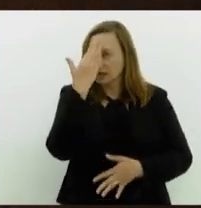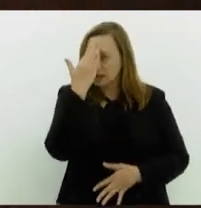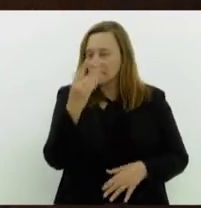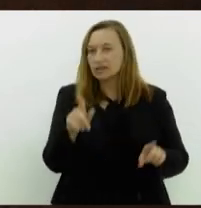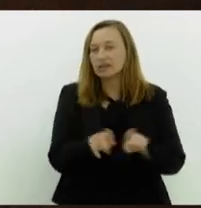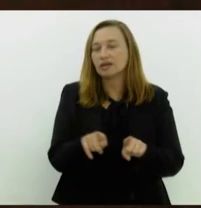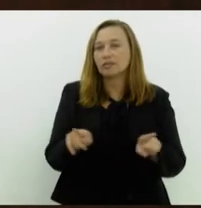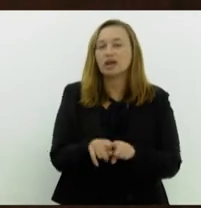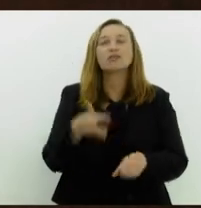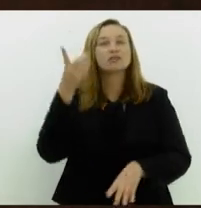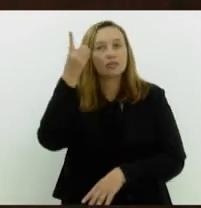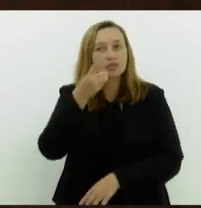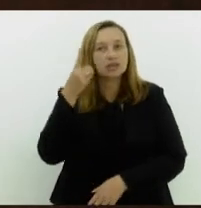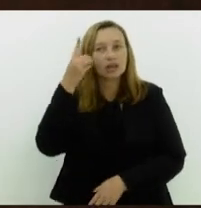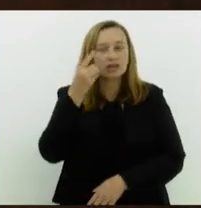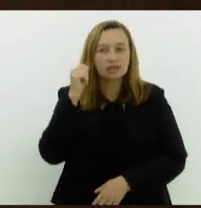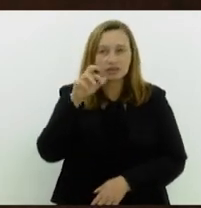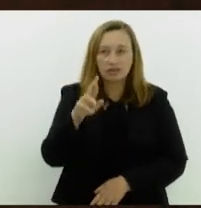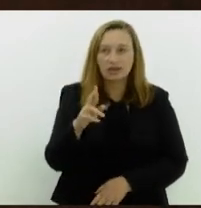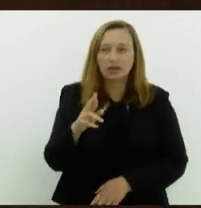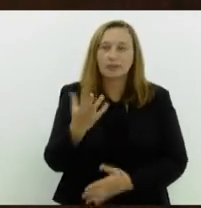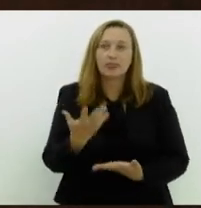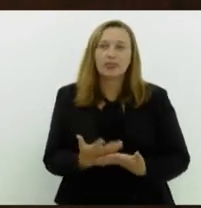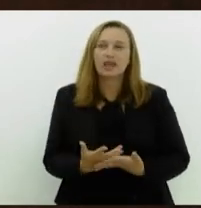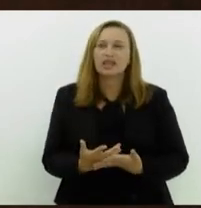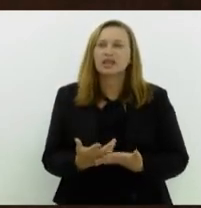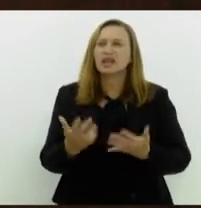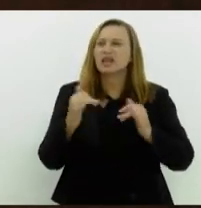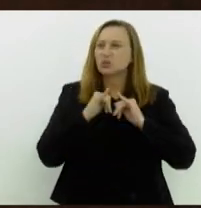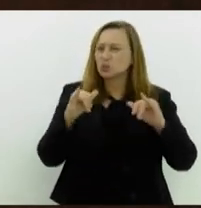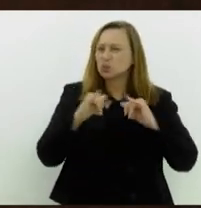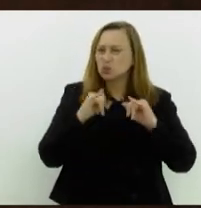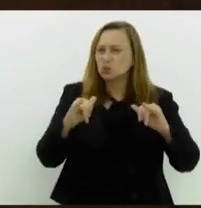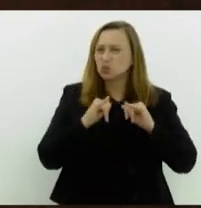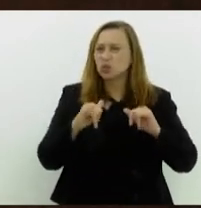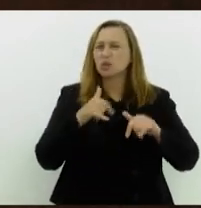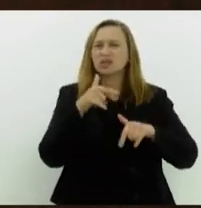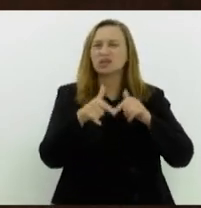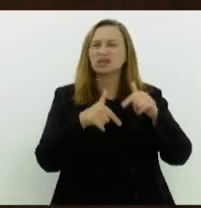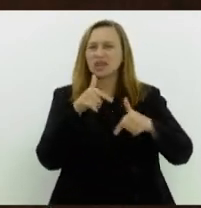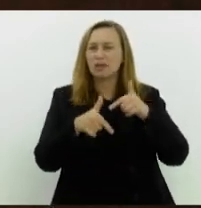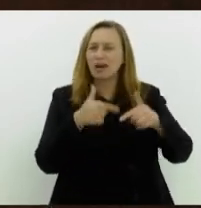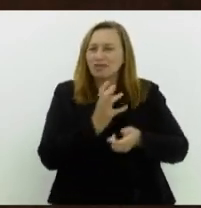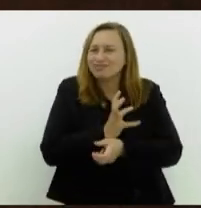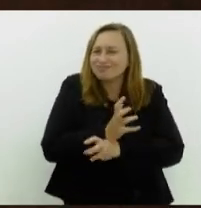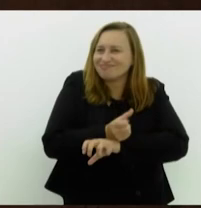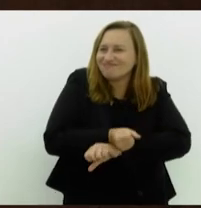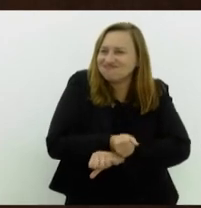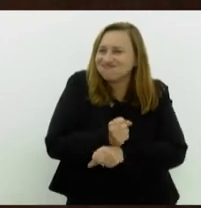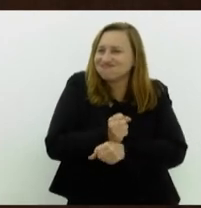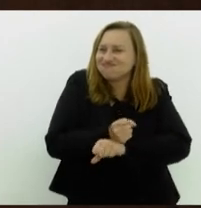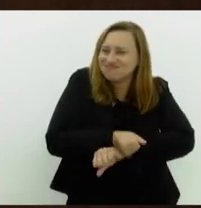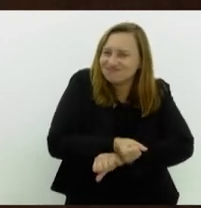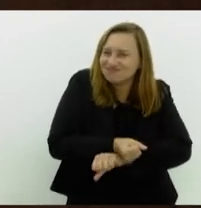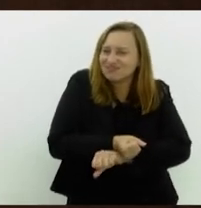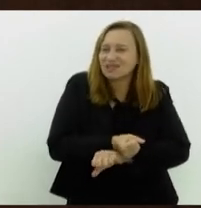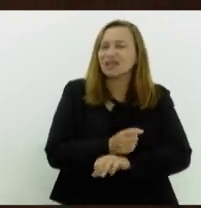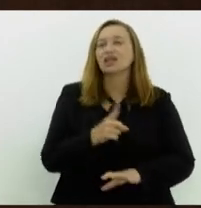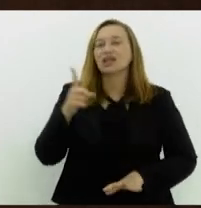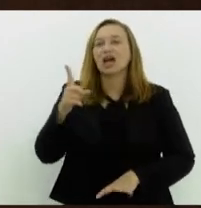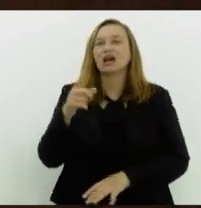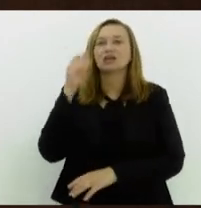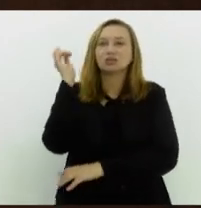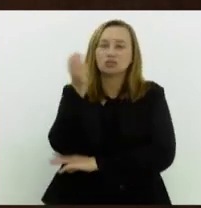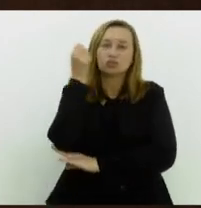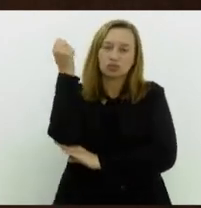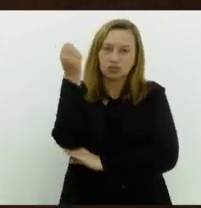deputado Rosenberg. Foi o seguinte, saíram aquelas matérias de trabalho análogo à escravidão nos vinhedos lá do Rio Grande do